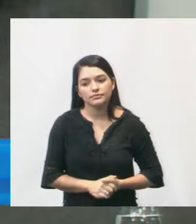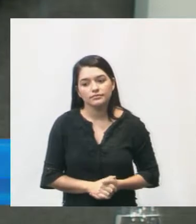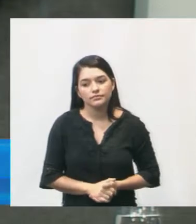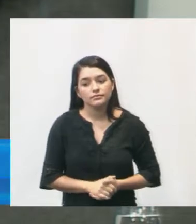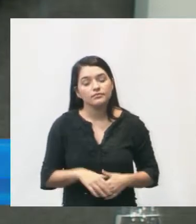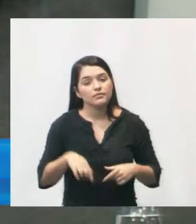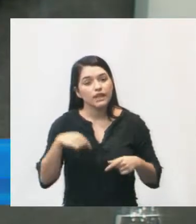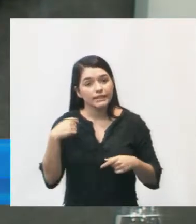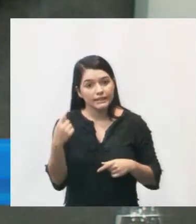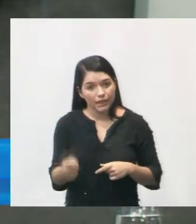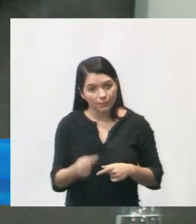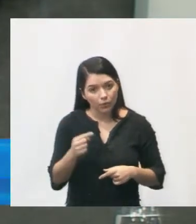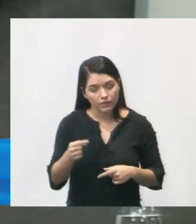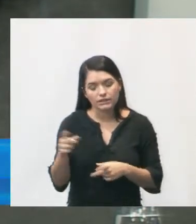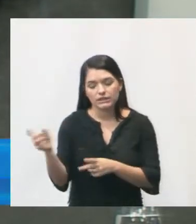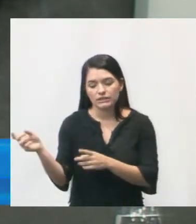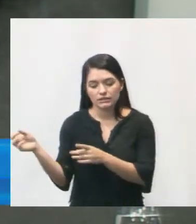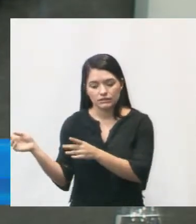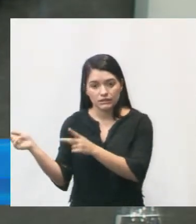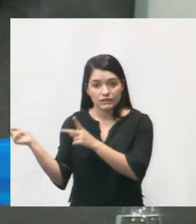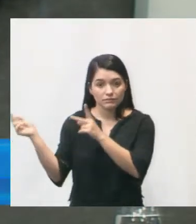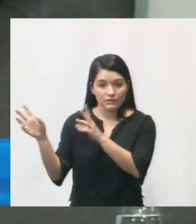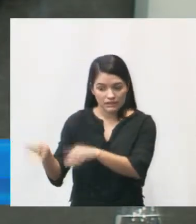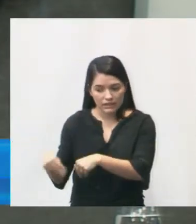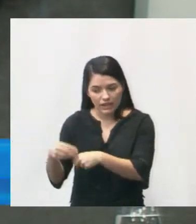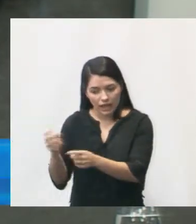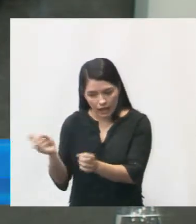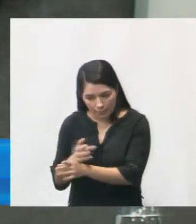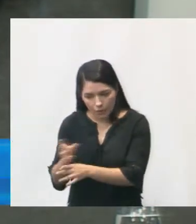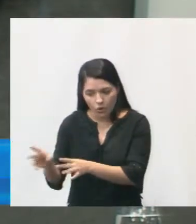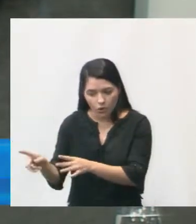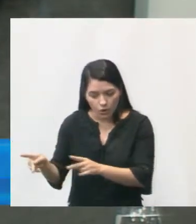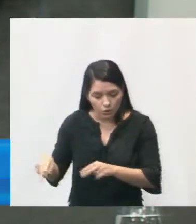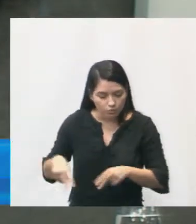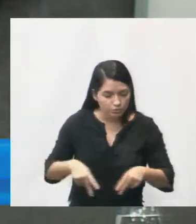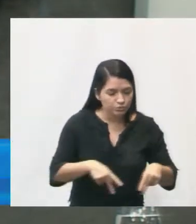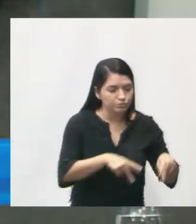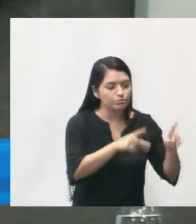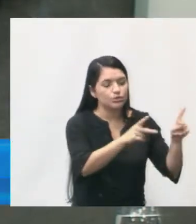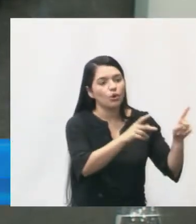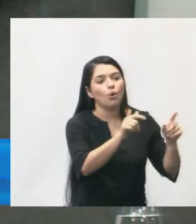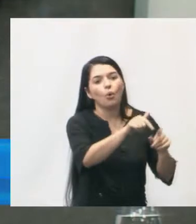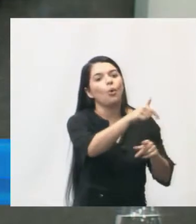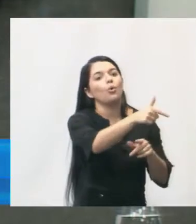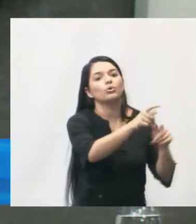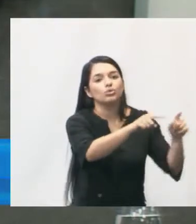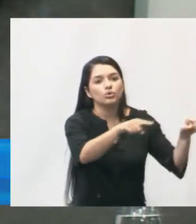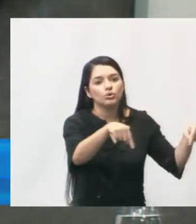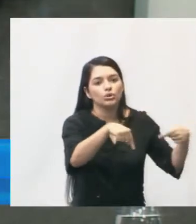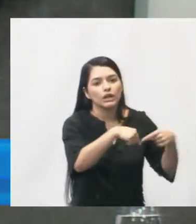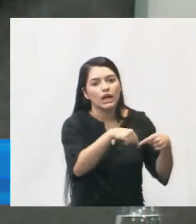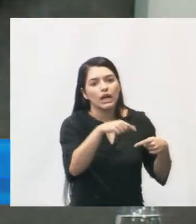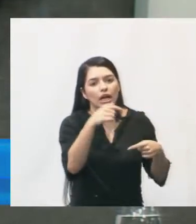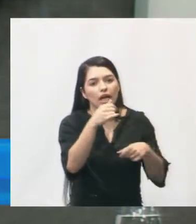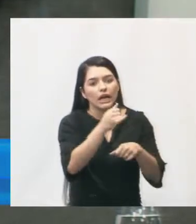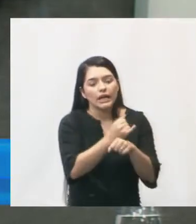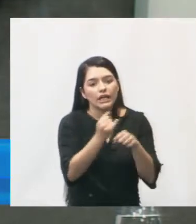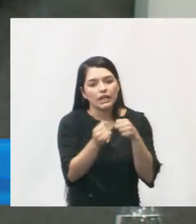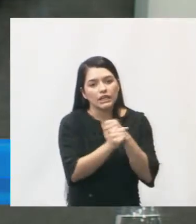Depois, saí dali, fui lá no campo de Ilha de Santa Maria, um campo que não precisa